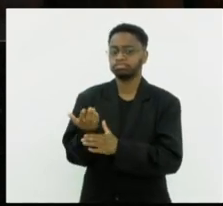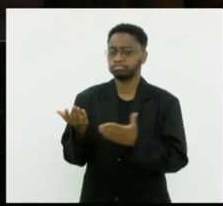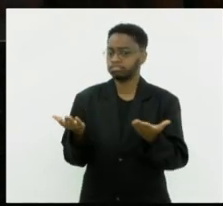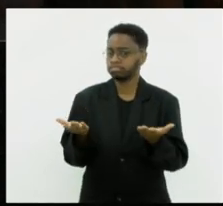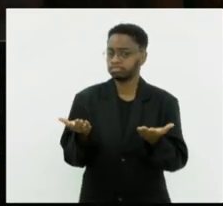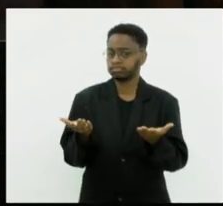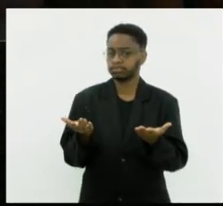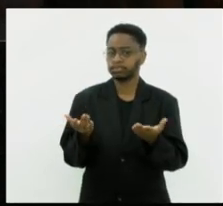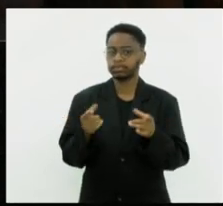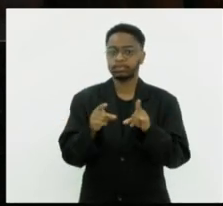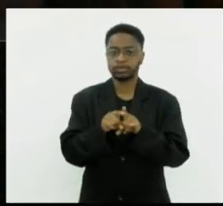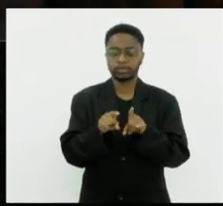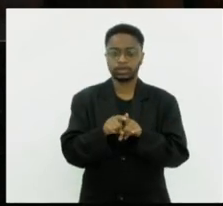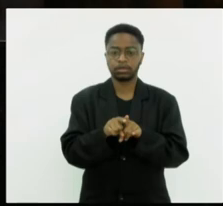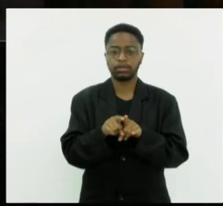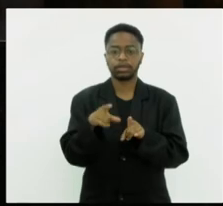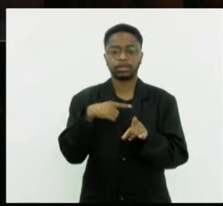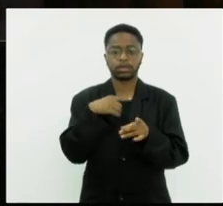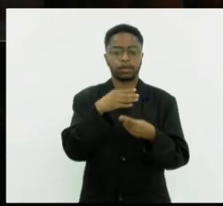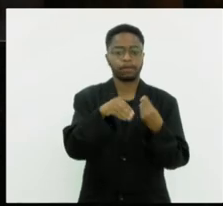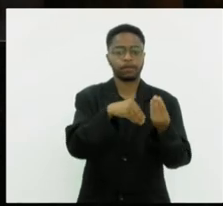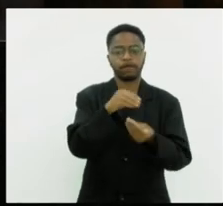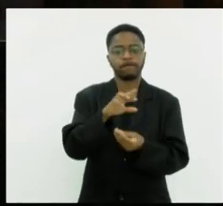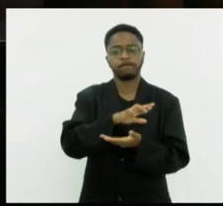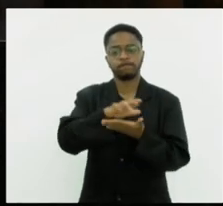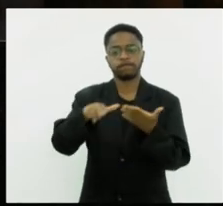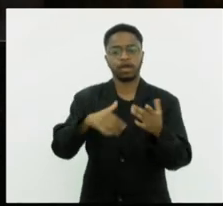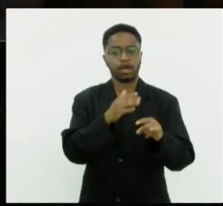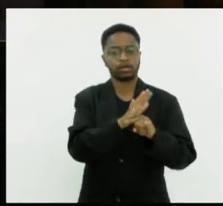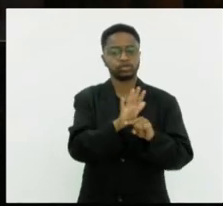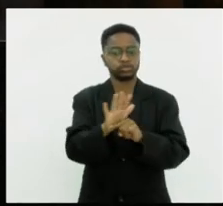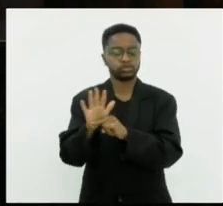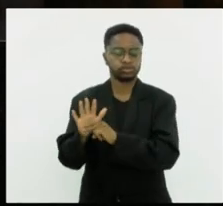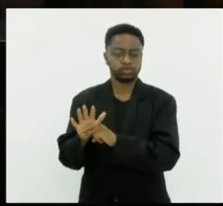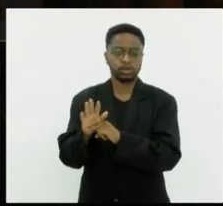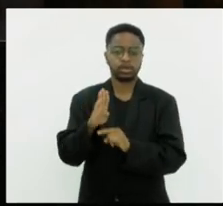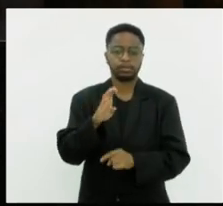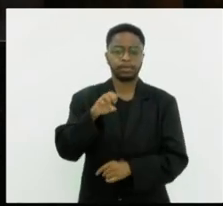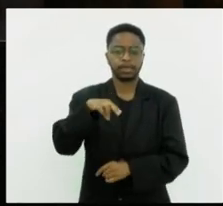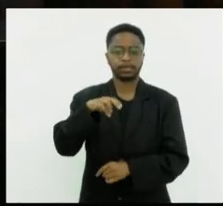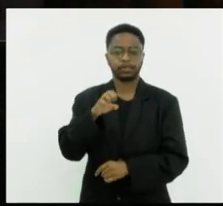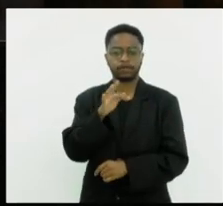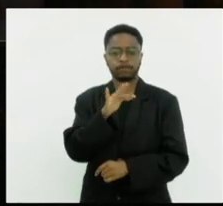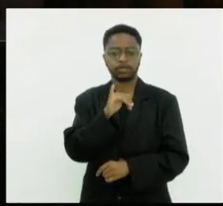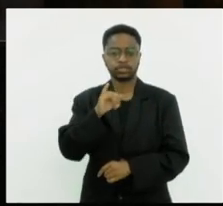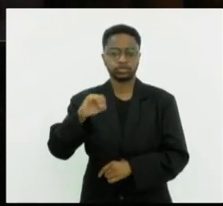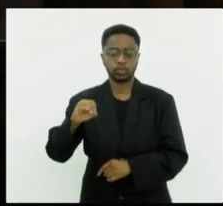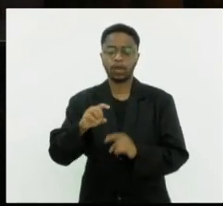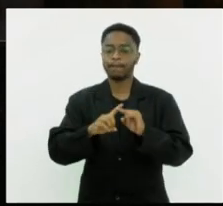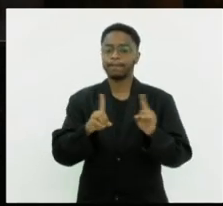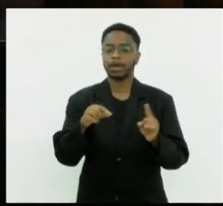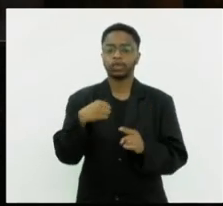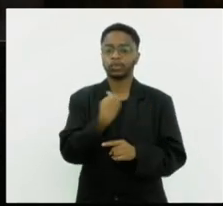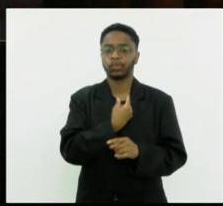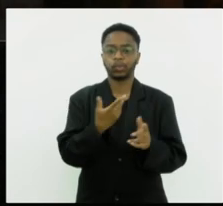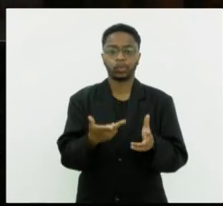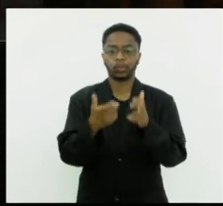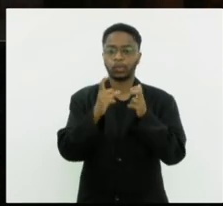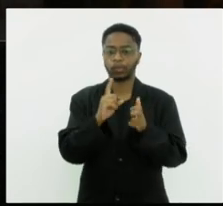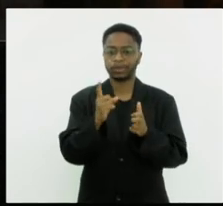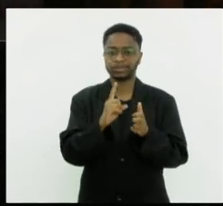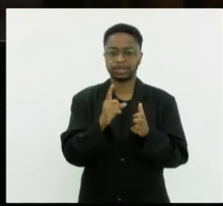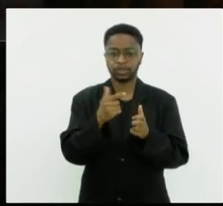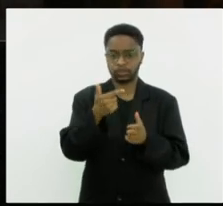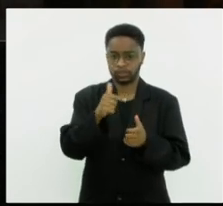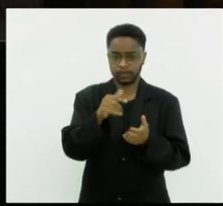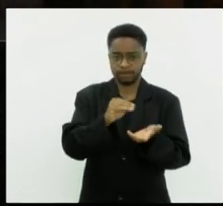Dado a miscelânea de benefícios, não temos um cenário de insegurança jurídica para essa empresa? Será